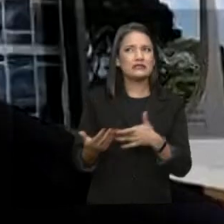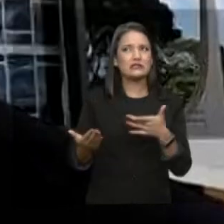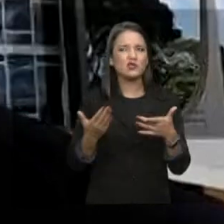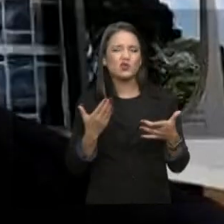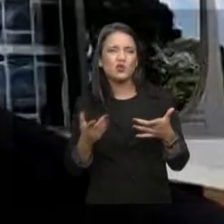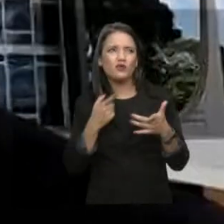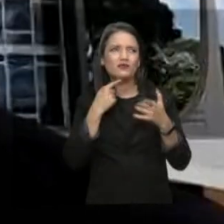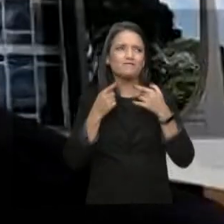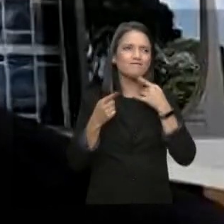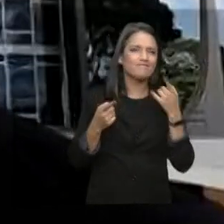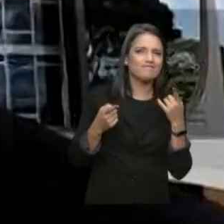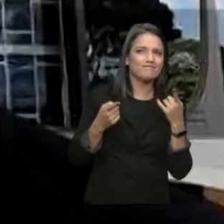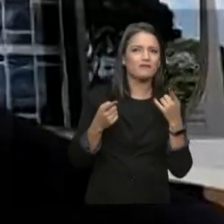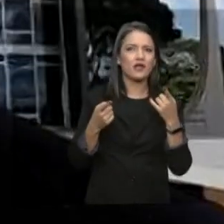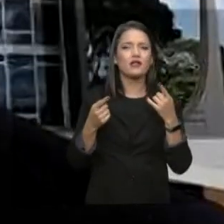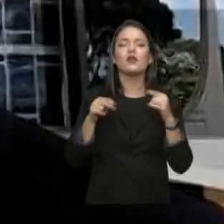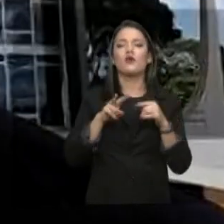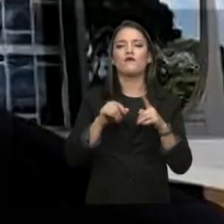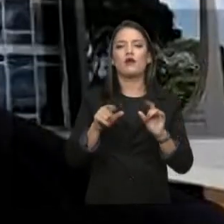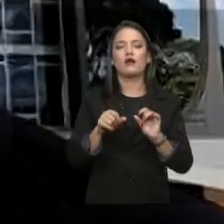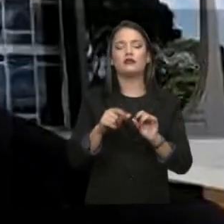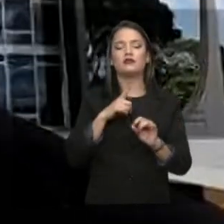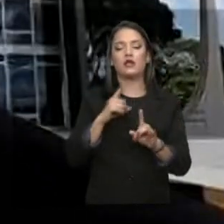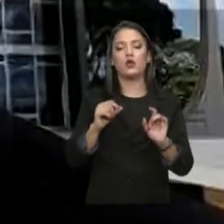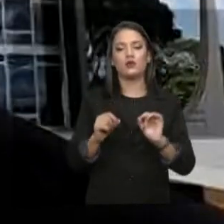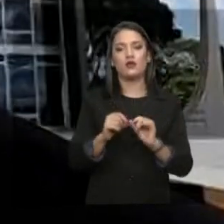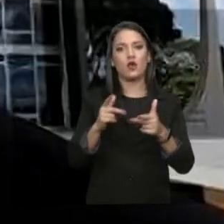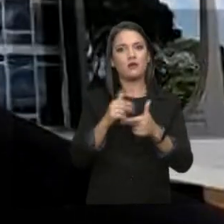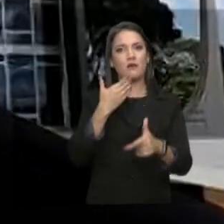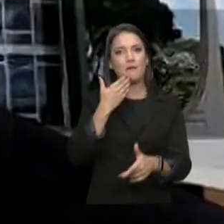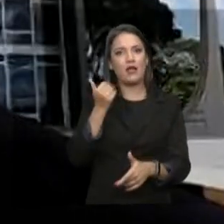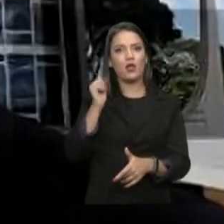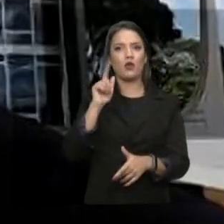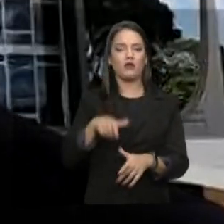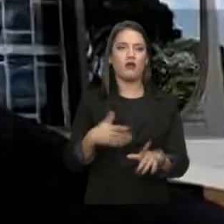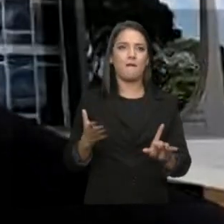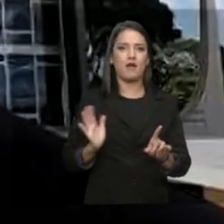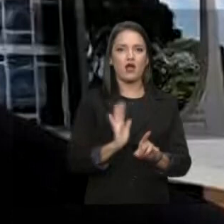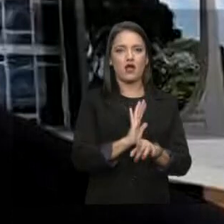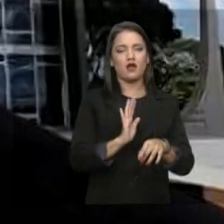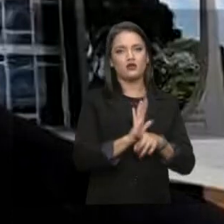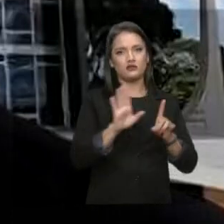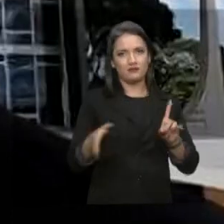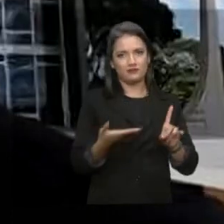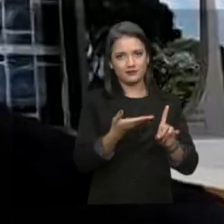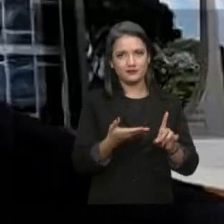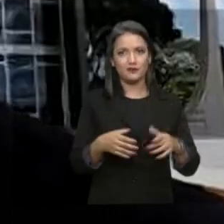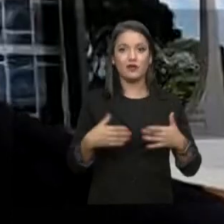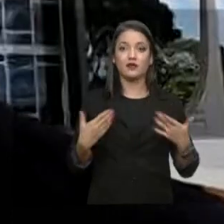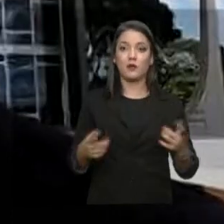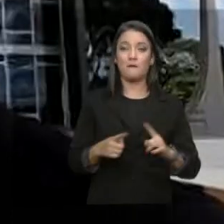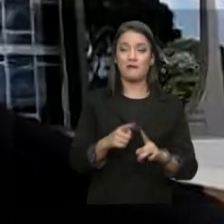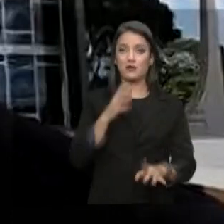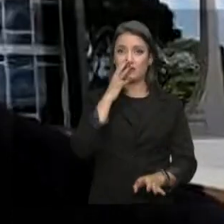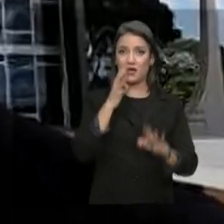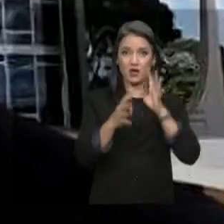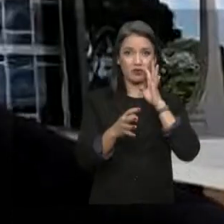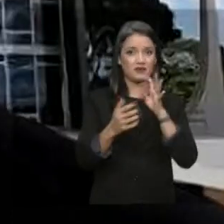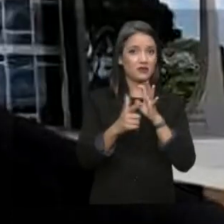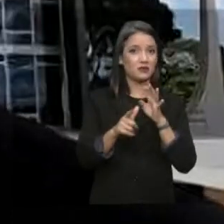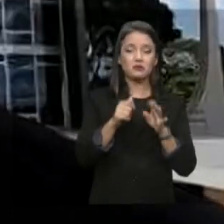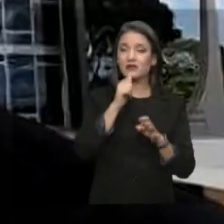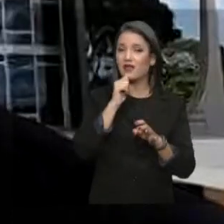dúvida, promover a interpretação e a solução da controvérsia em prol do acusado. É que a acusação, em tal caso, não terá